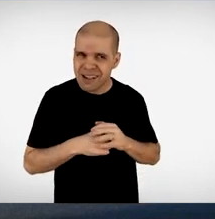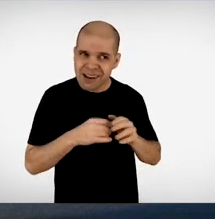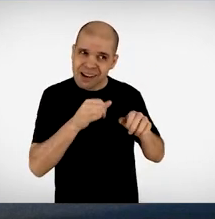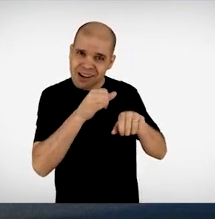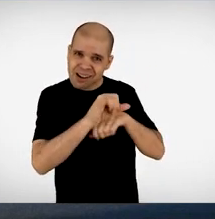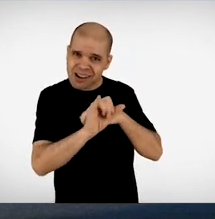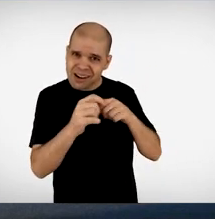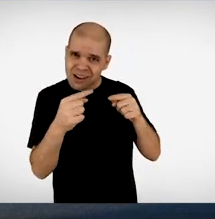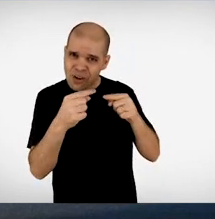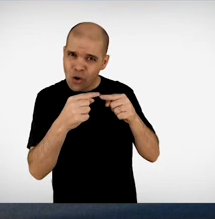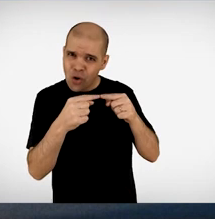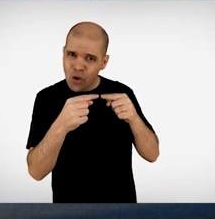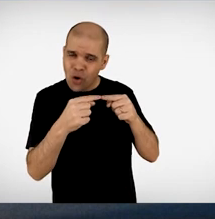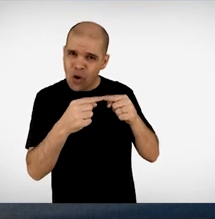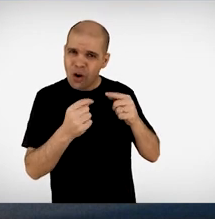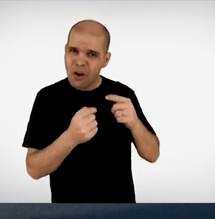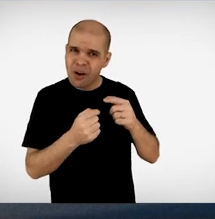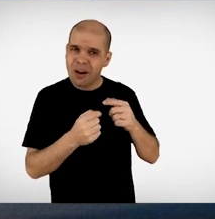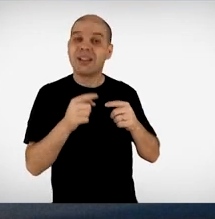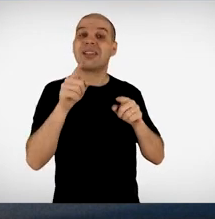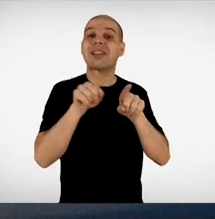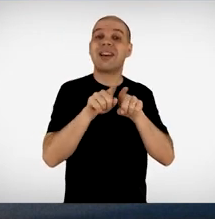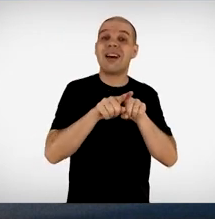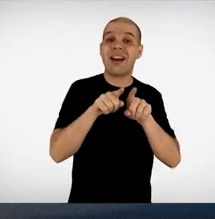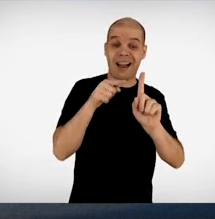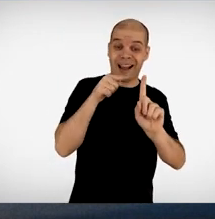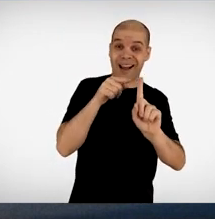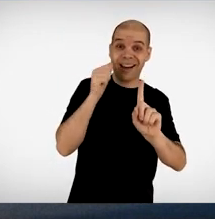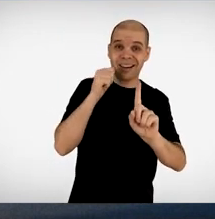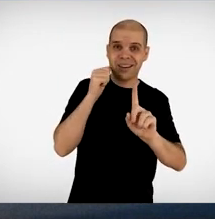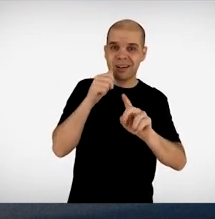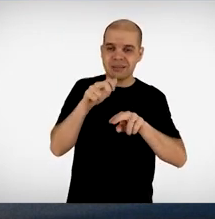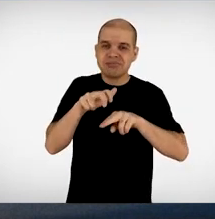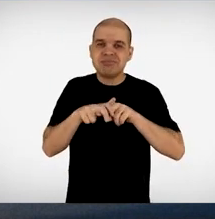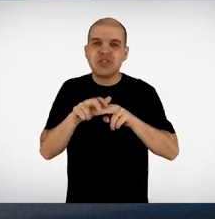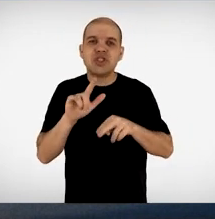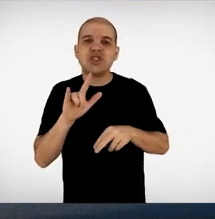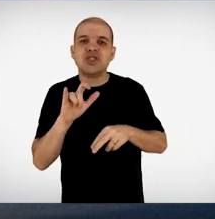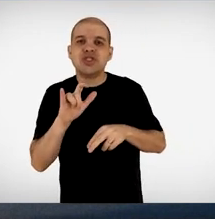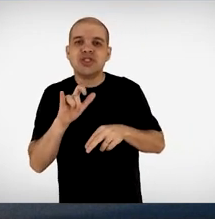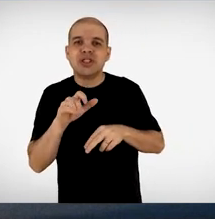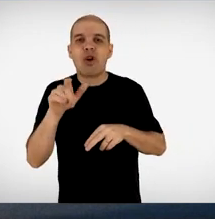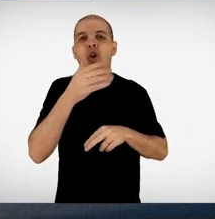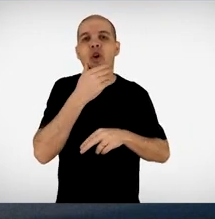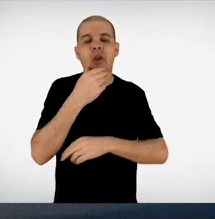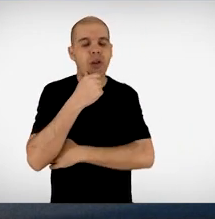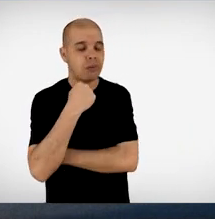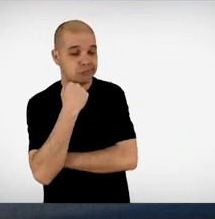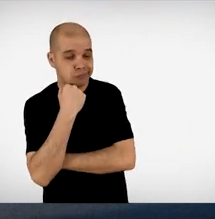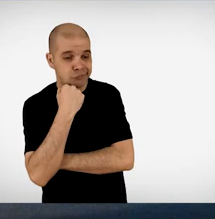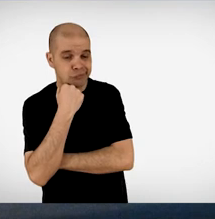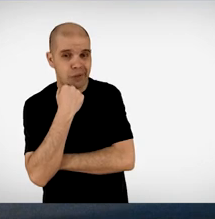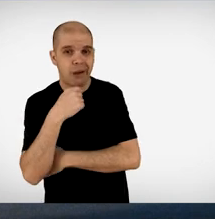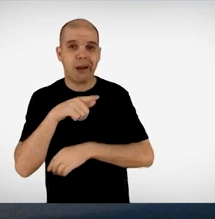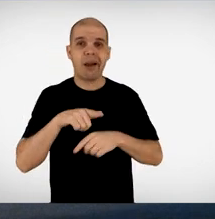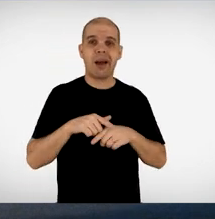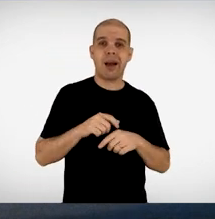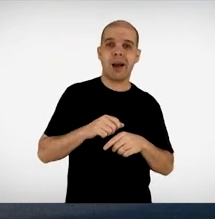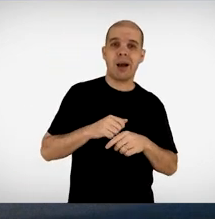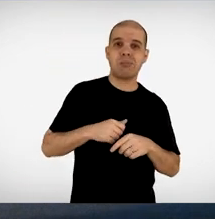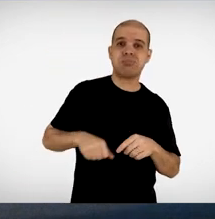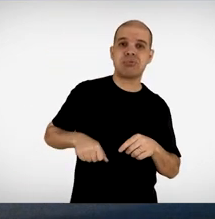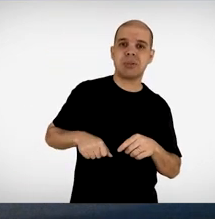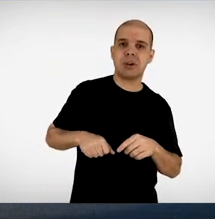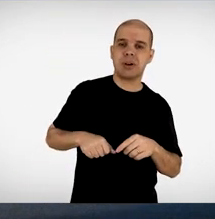Demora 5 anos para você fazer um pum, aí ela faz já antes de ser um encontro ainda. E eu acho isso tão bonito, porque é uma